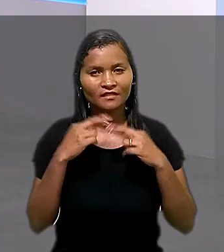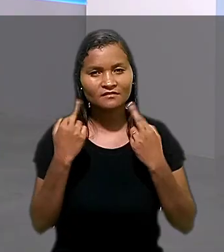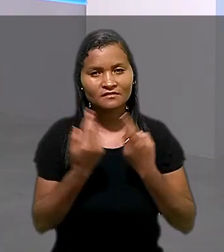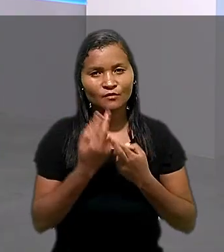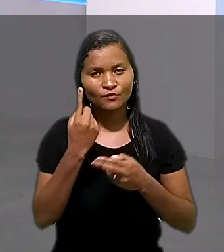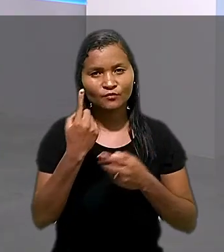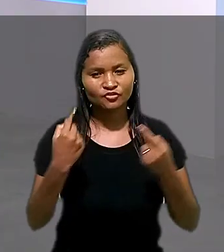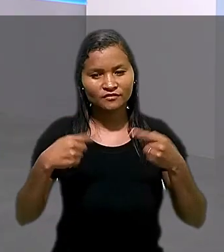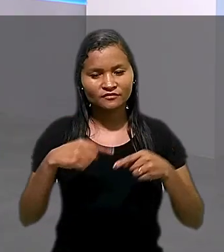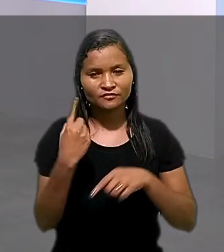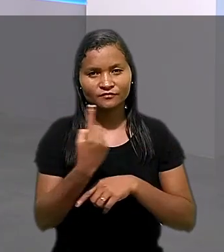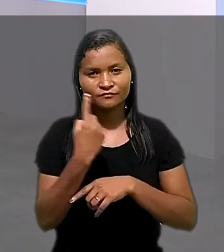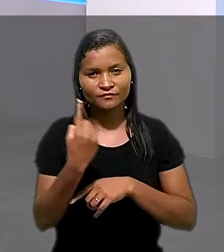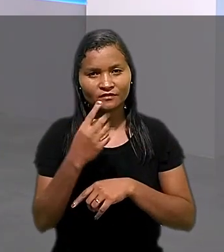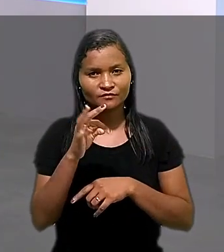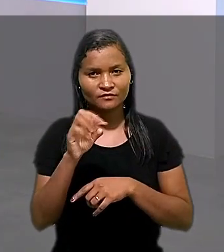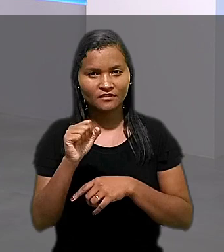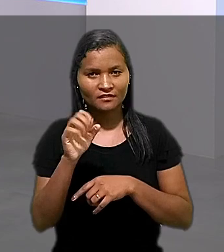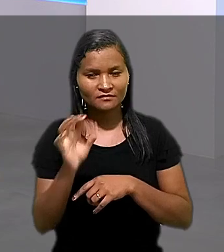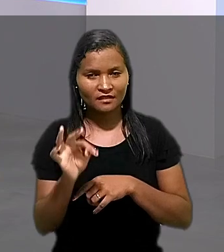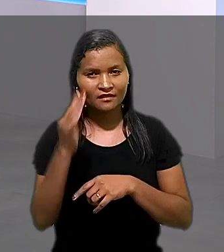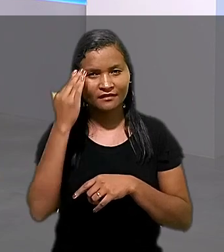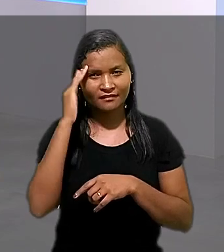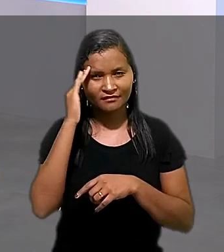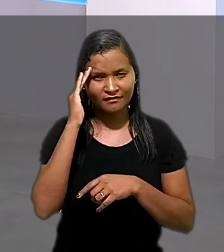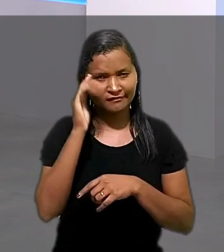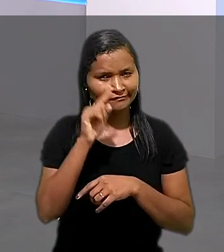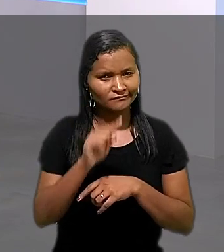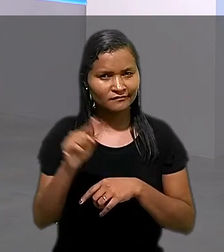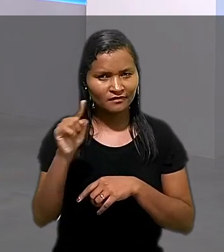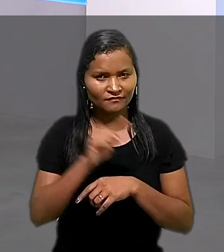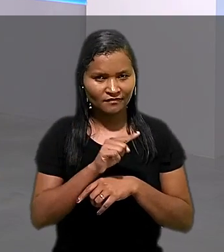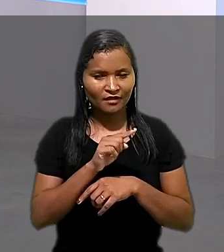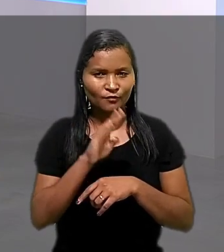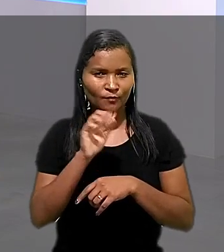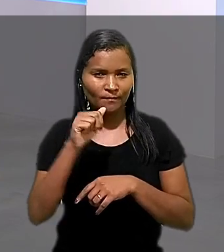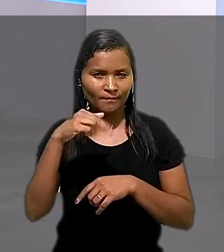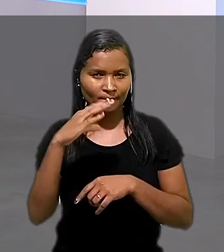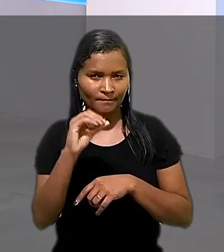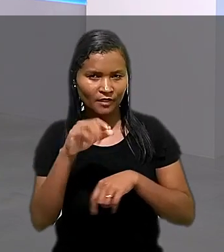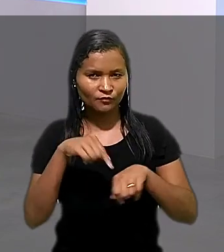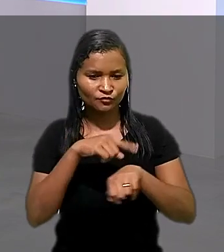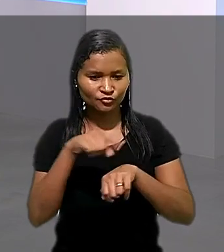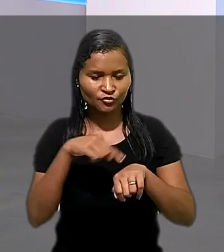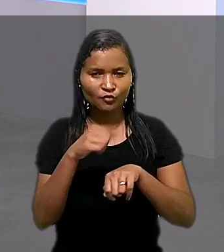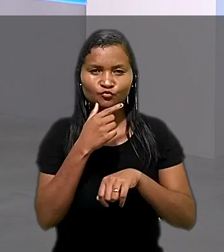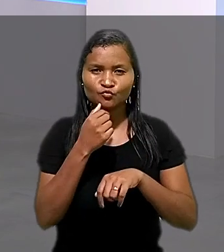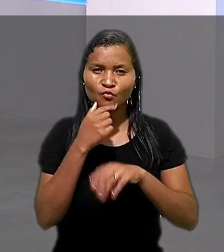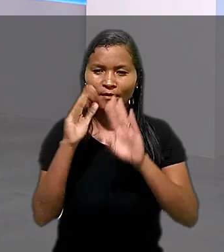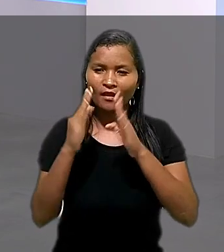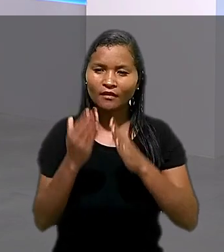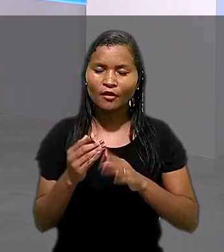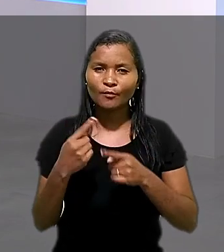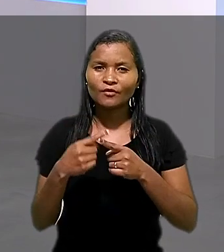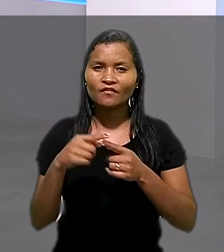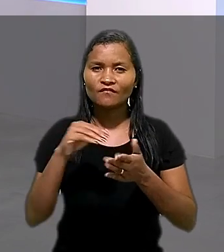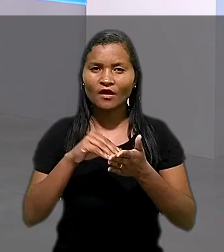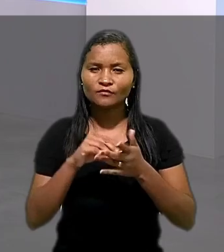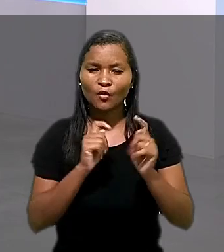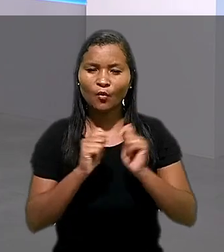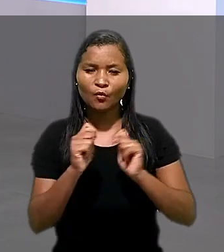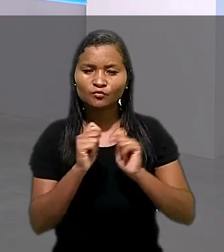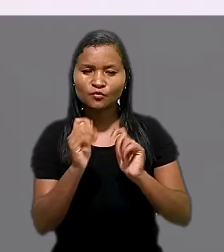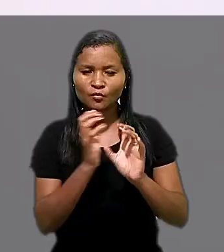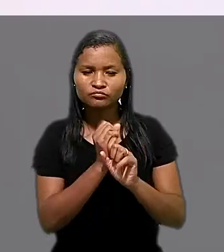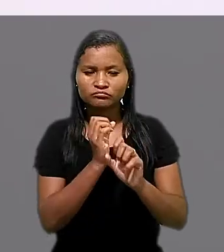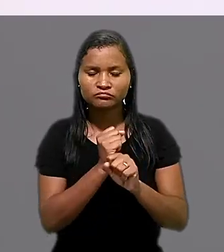A seção 1 de dissídios individuais do TST considerou inválido o banco de horas de uma analista devido à falta de controle de